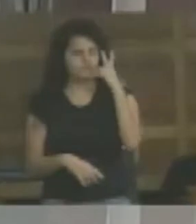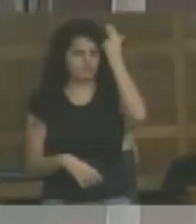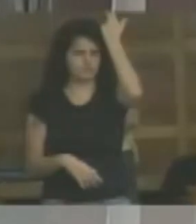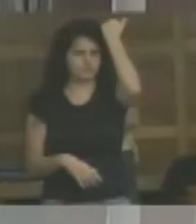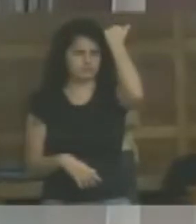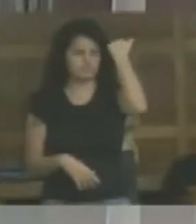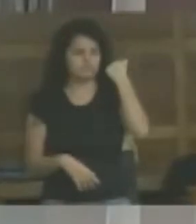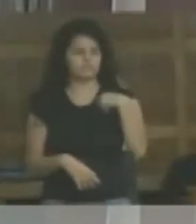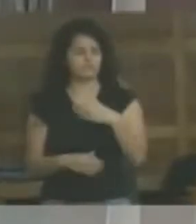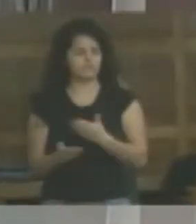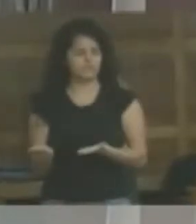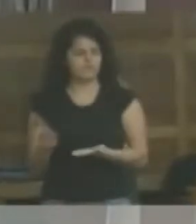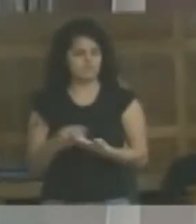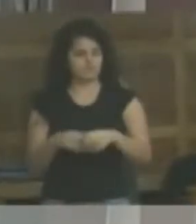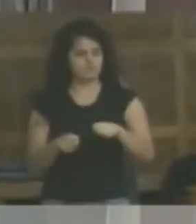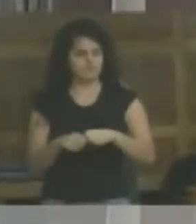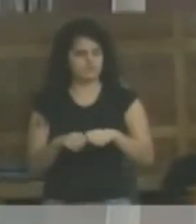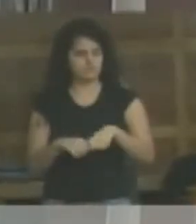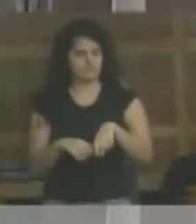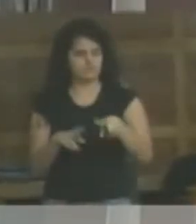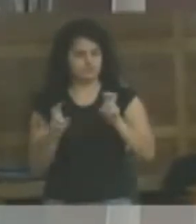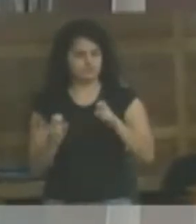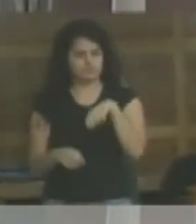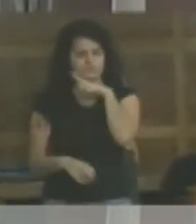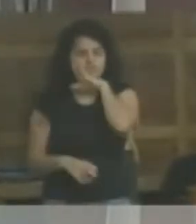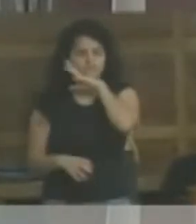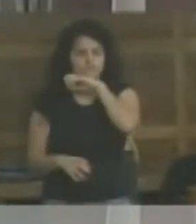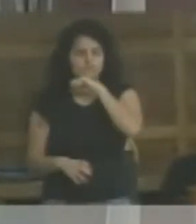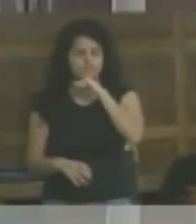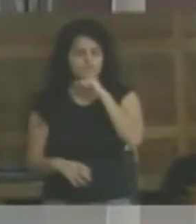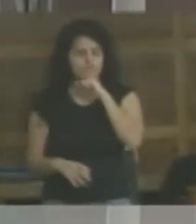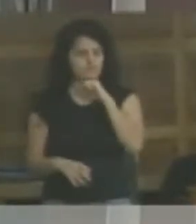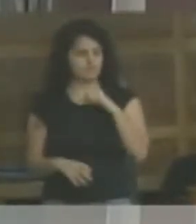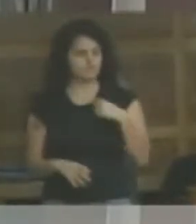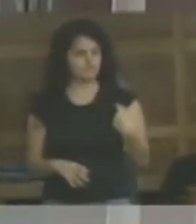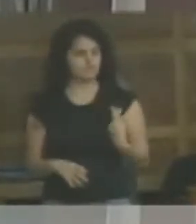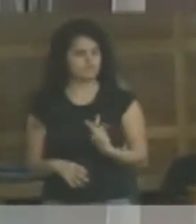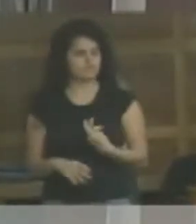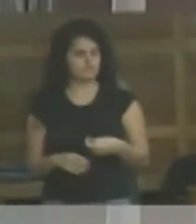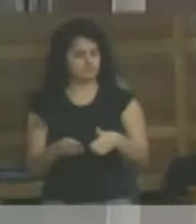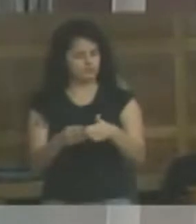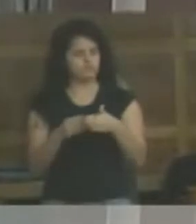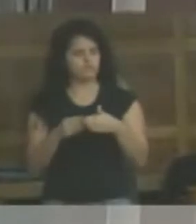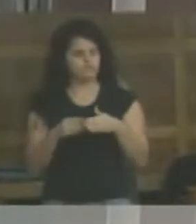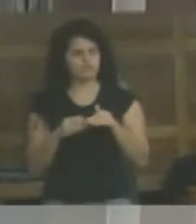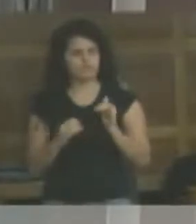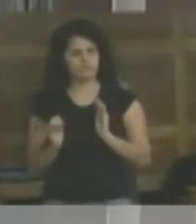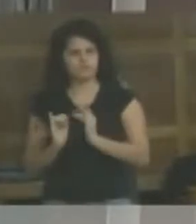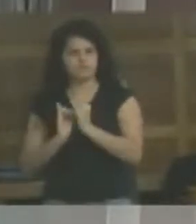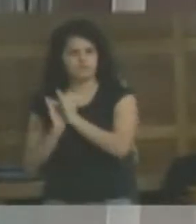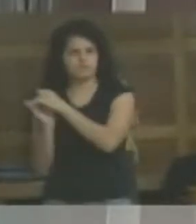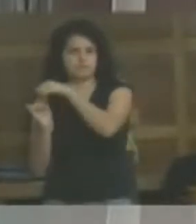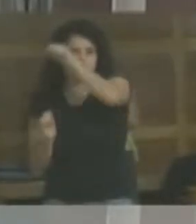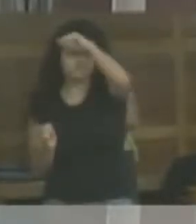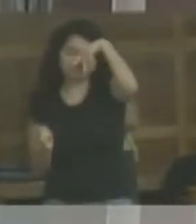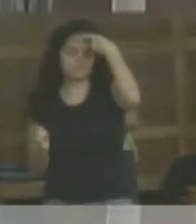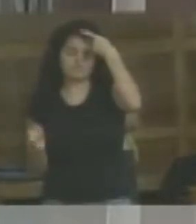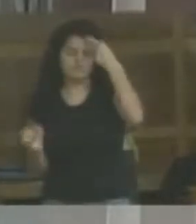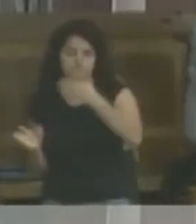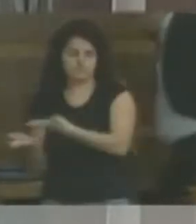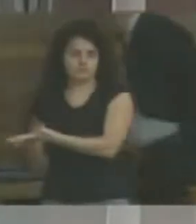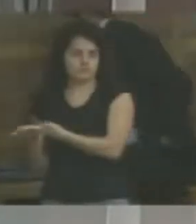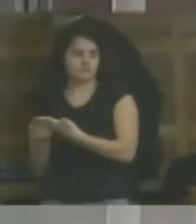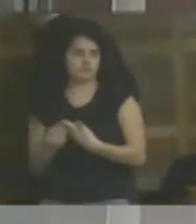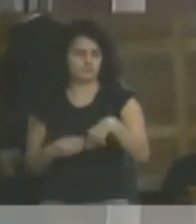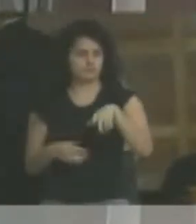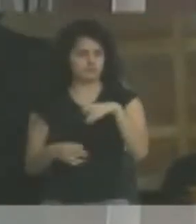vem fazendo sobre os animais, né? Na verdade, a gente está pedindo aqui, indicando ao prefeito, que ele traga os concursados,